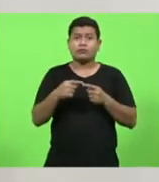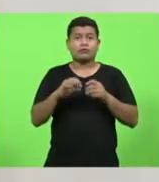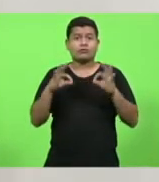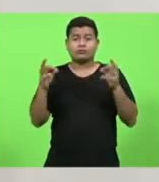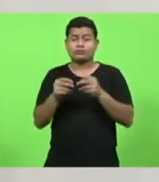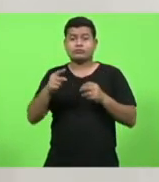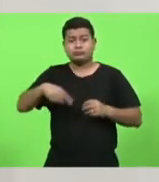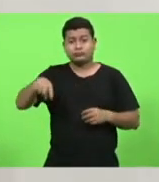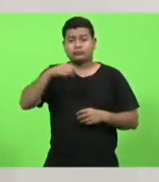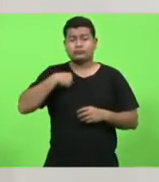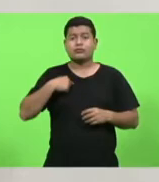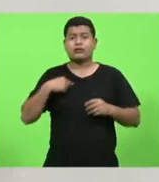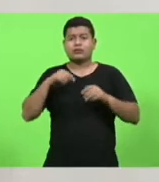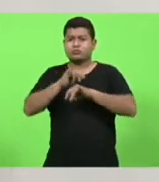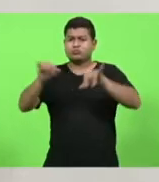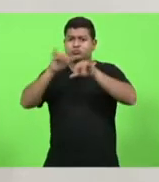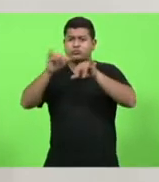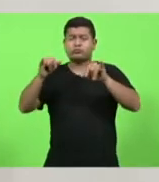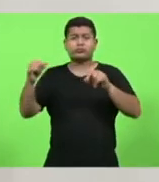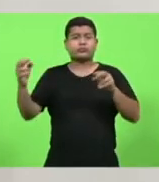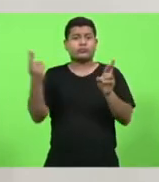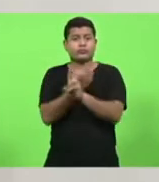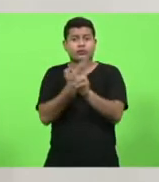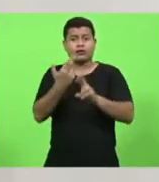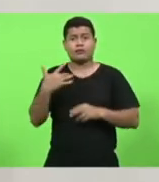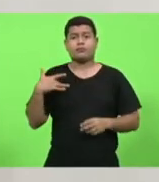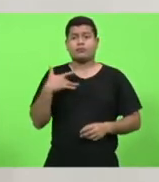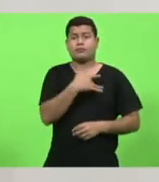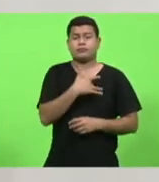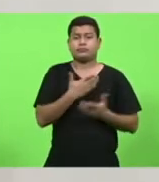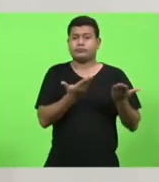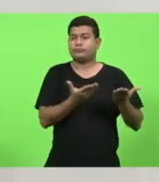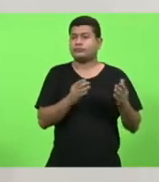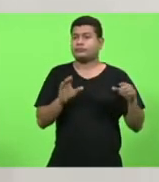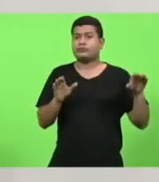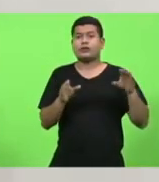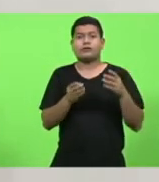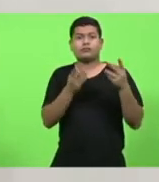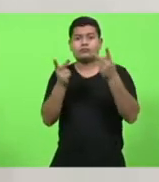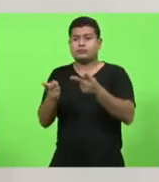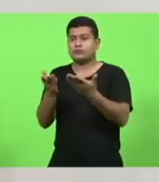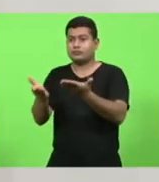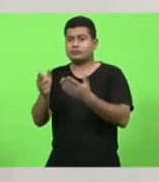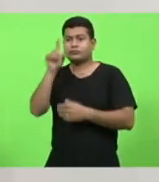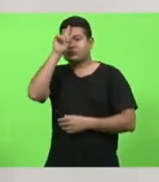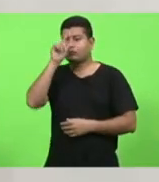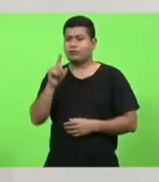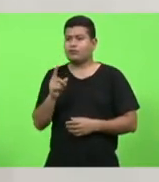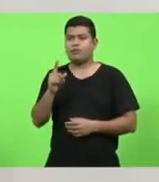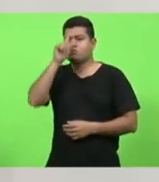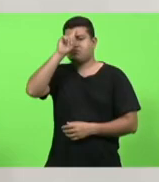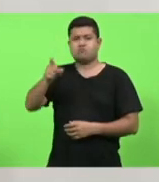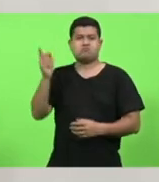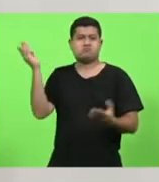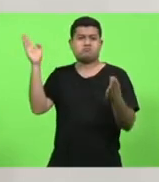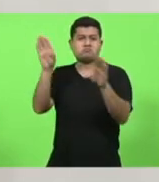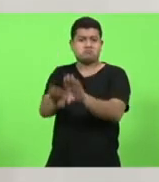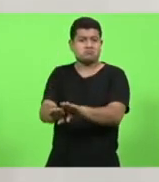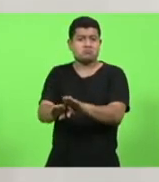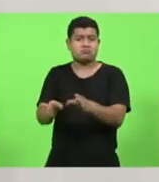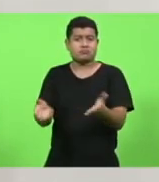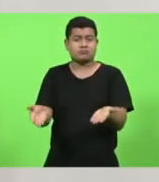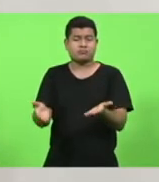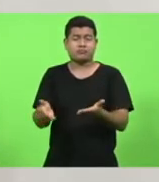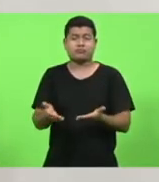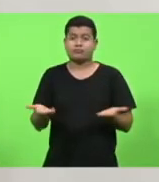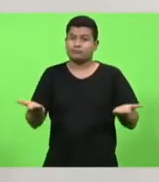nós pregamos em relação à saúde das pessoas, ele chega no hospital e manda fechar o hospital. E agora, claro, que a